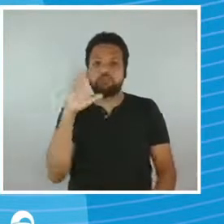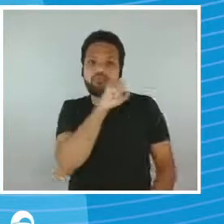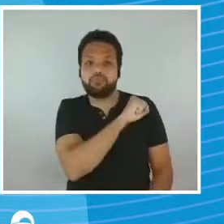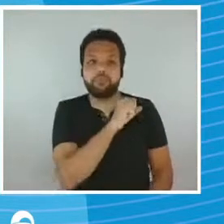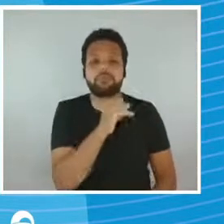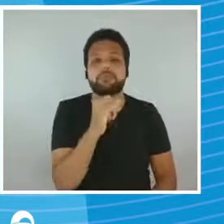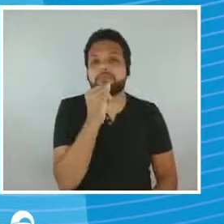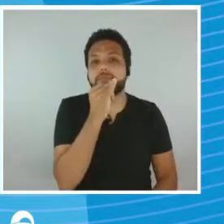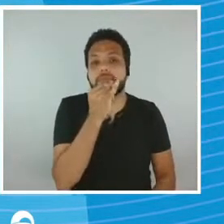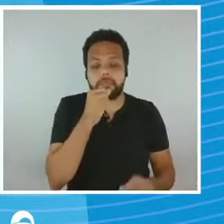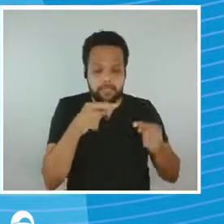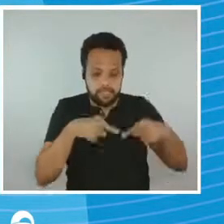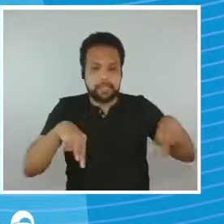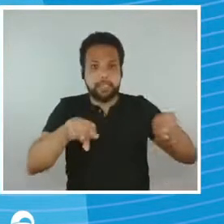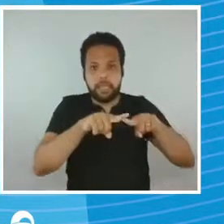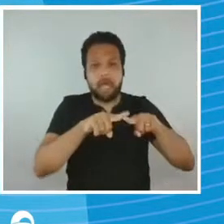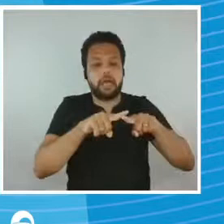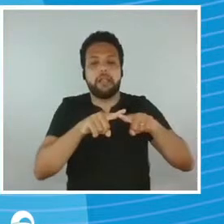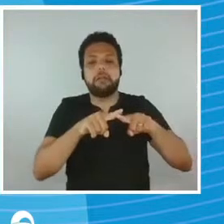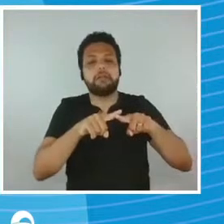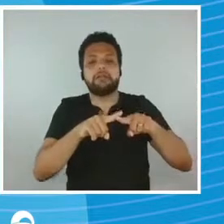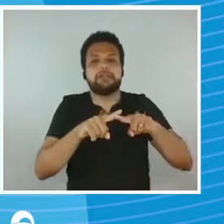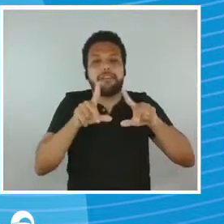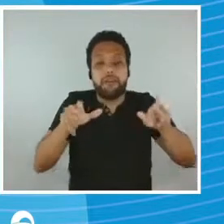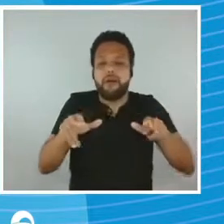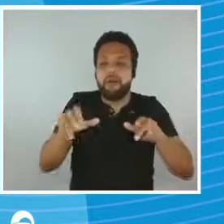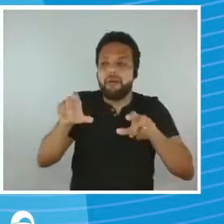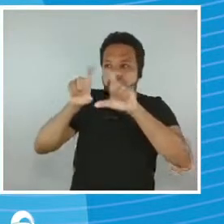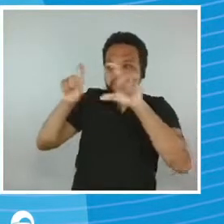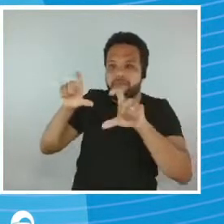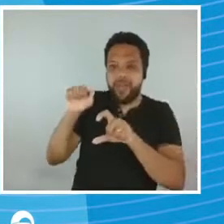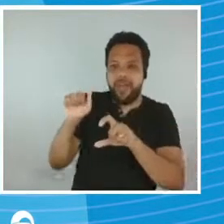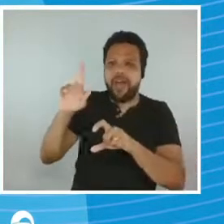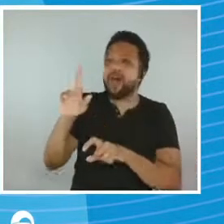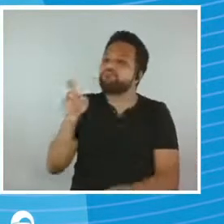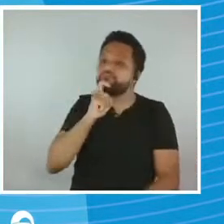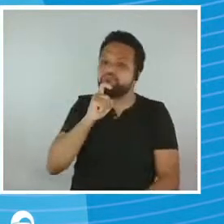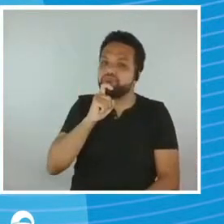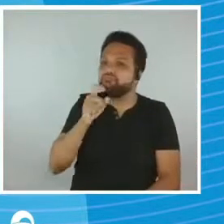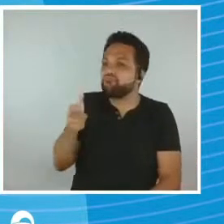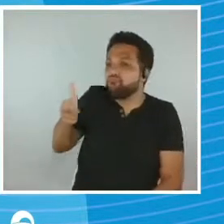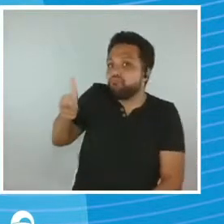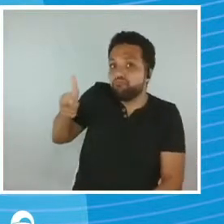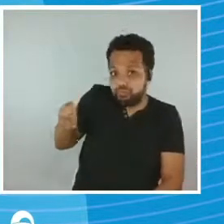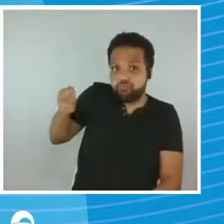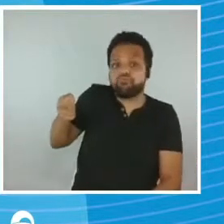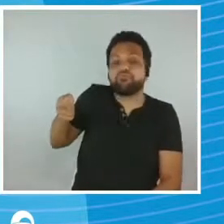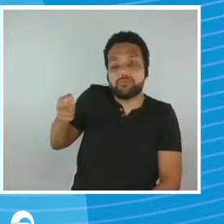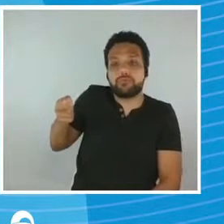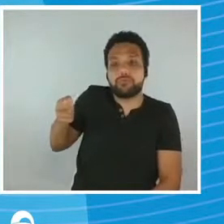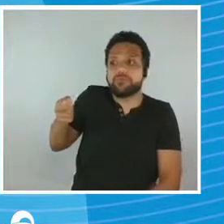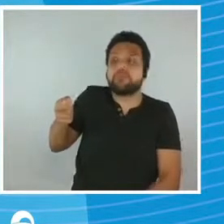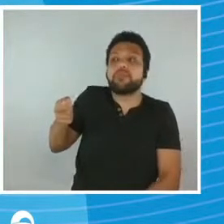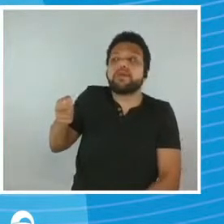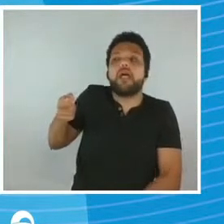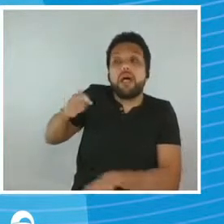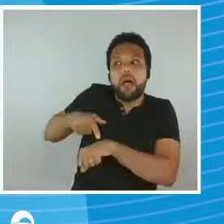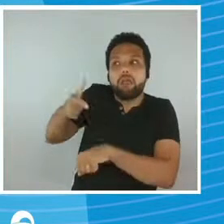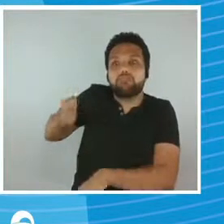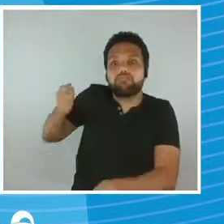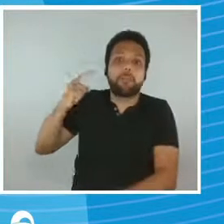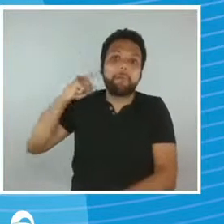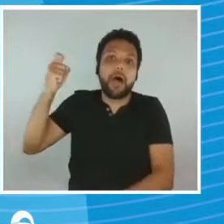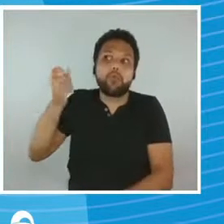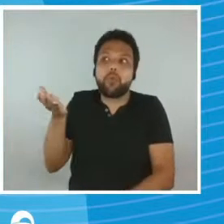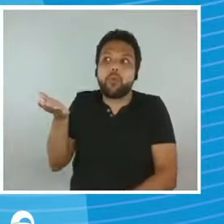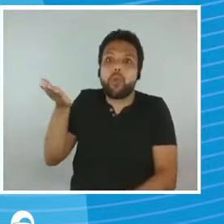vou ouvir de novo o ar refrigerado. Ela tem uma duração maior, pelo menos é o que se espera. Isso é feito